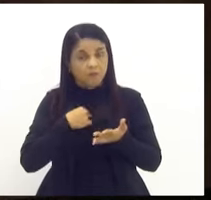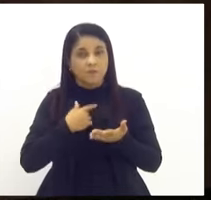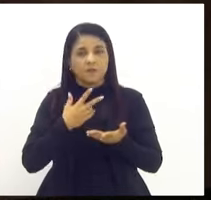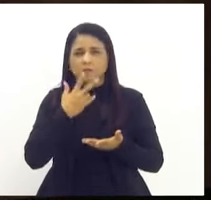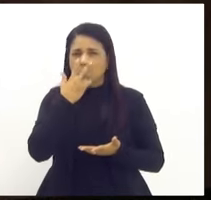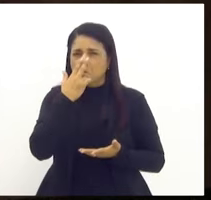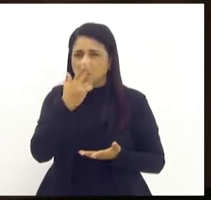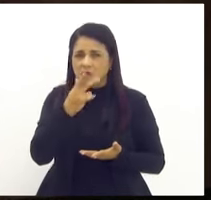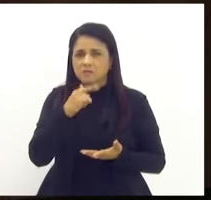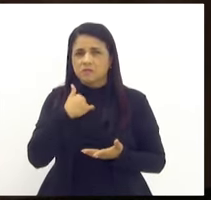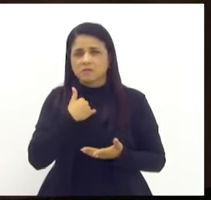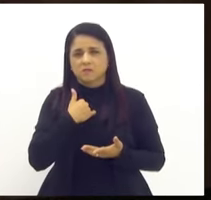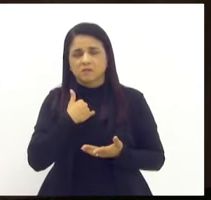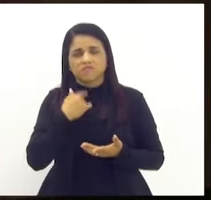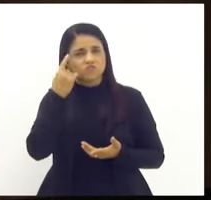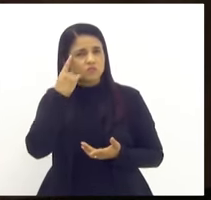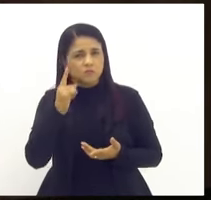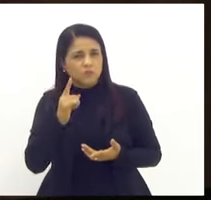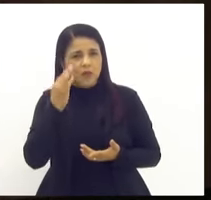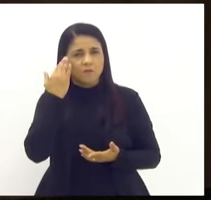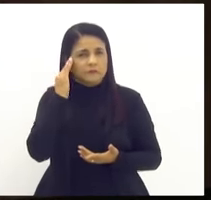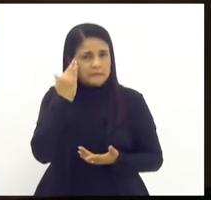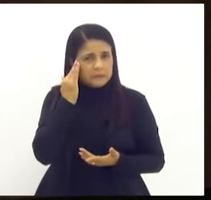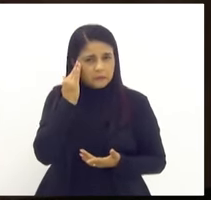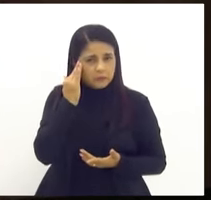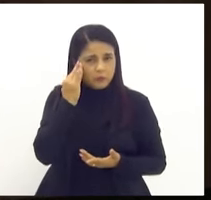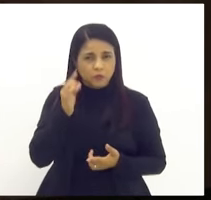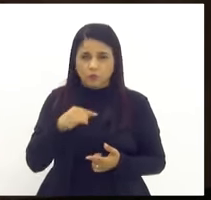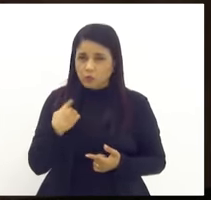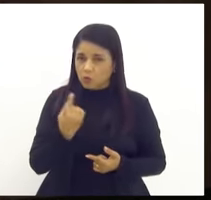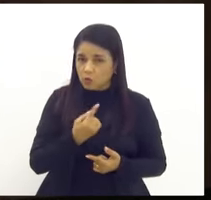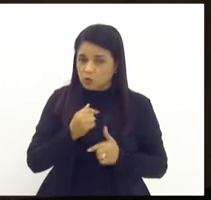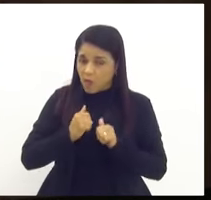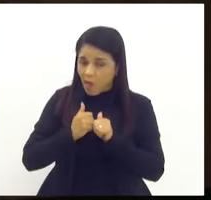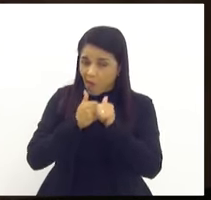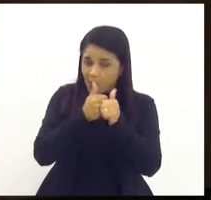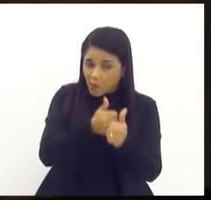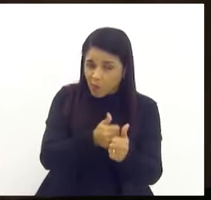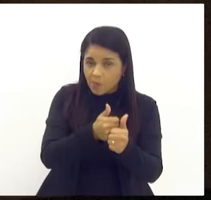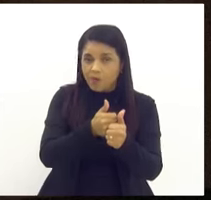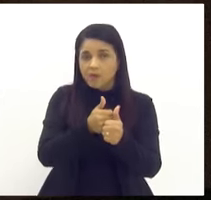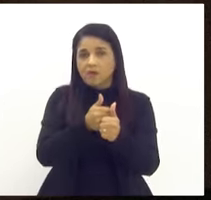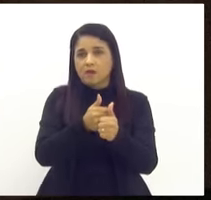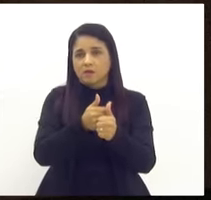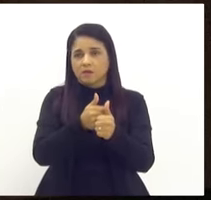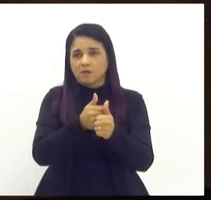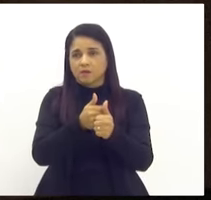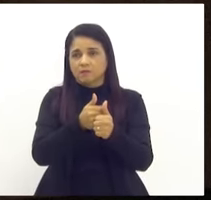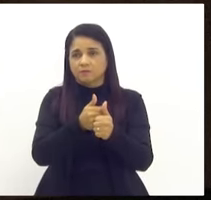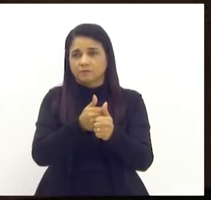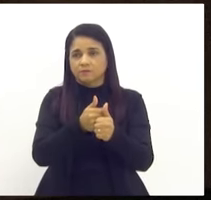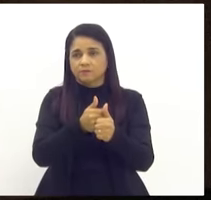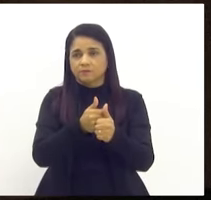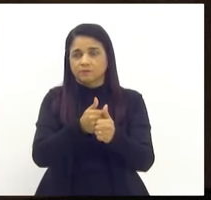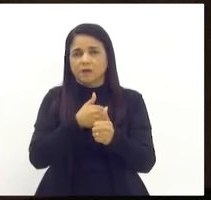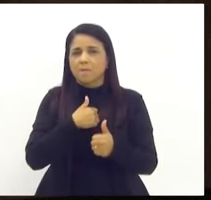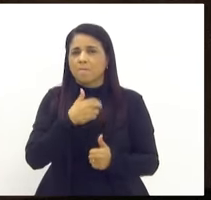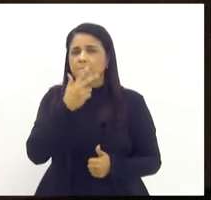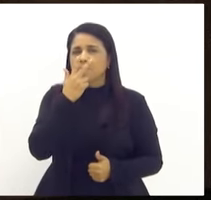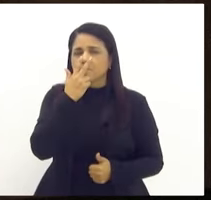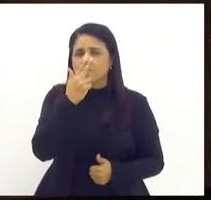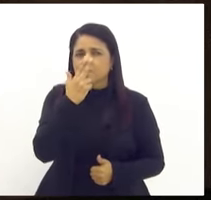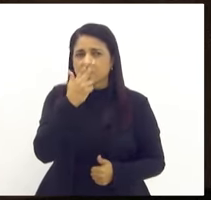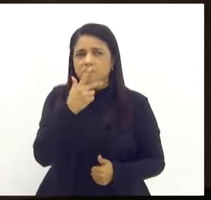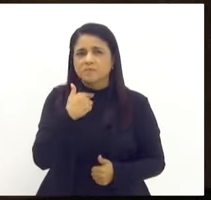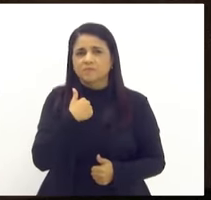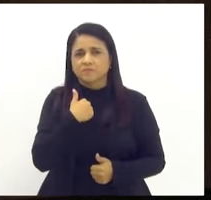parecer quem quem não sabe o nosso entendimento vai acompanhando a sessão é bom repetir novamente e fica com a impressão